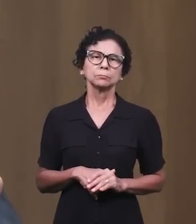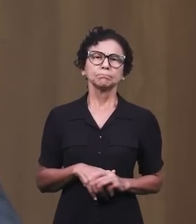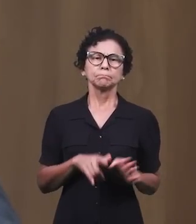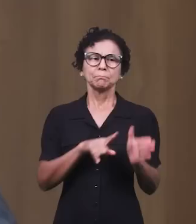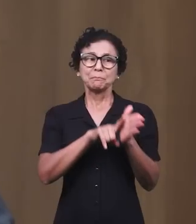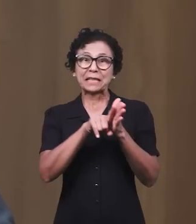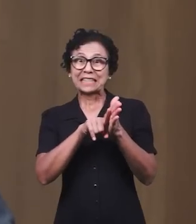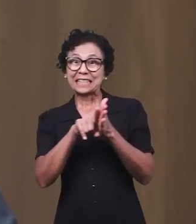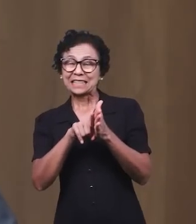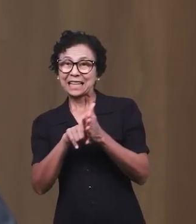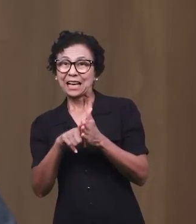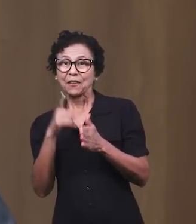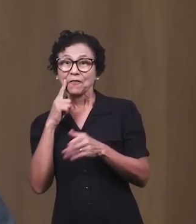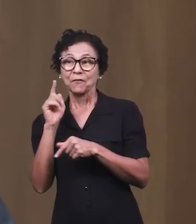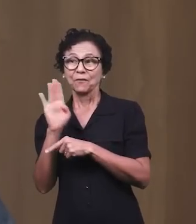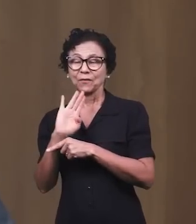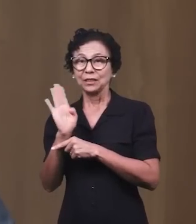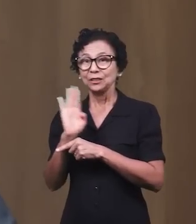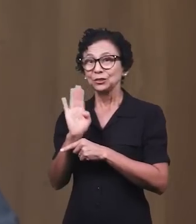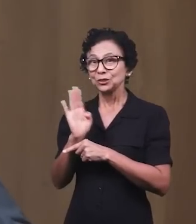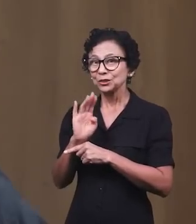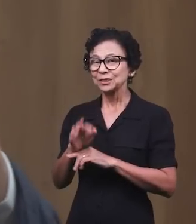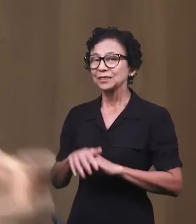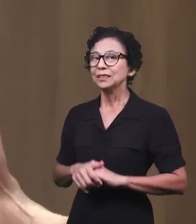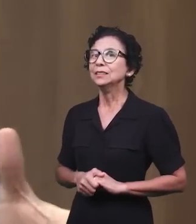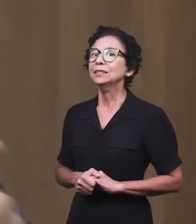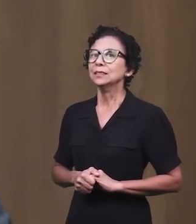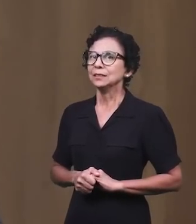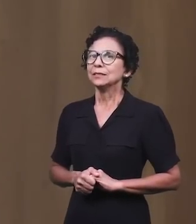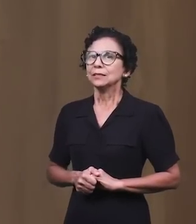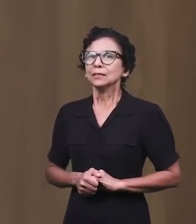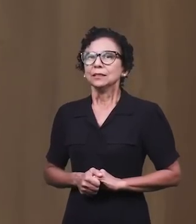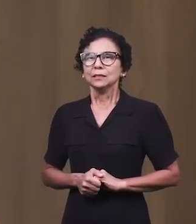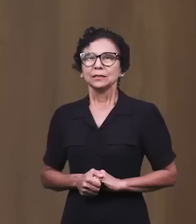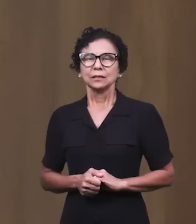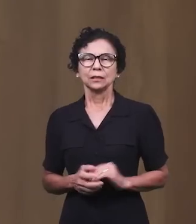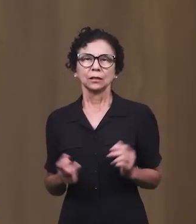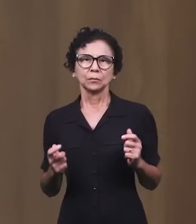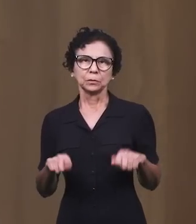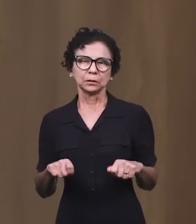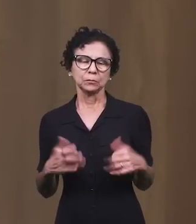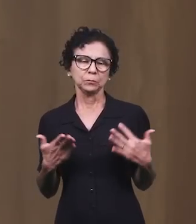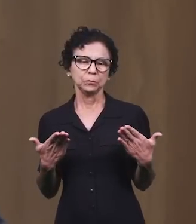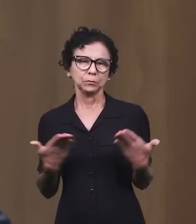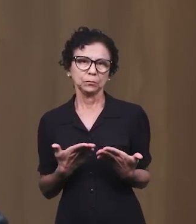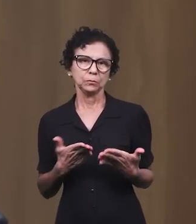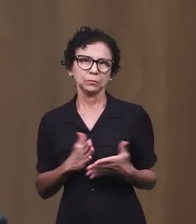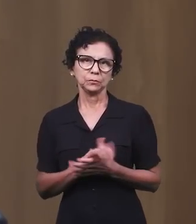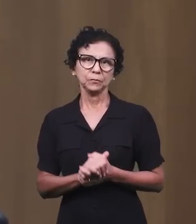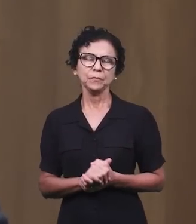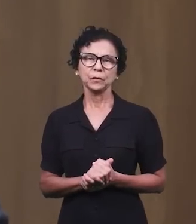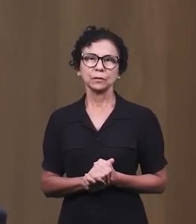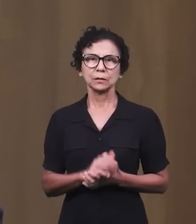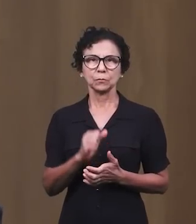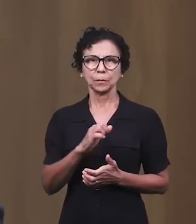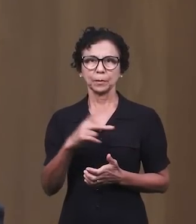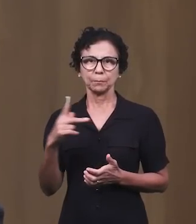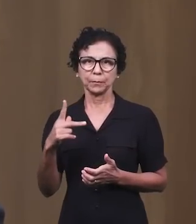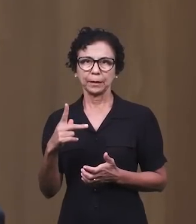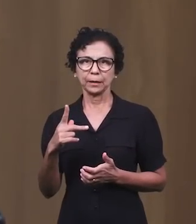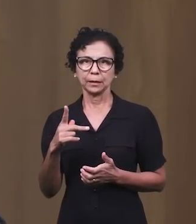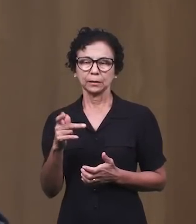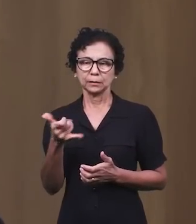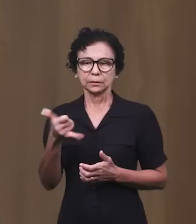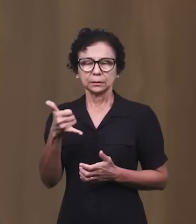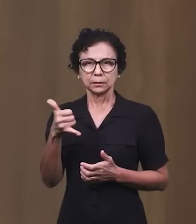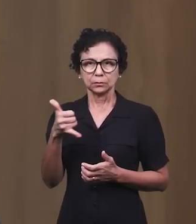conhecimento, assista vídeos na internet nesse assunto. É possível hoje o jovem ter um aplicativo no celular que